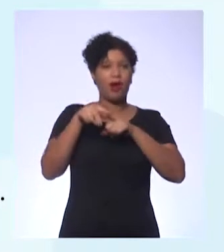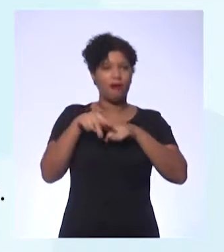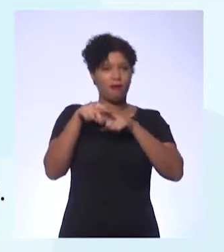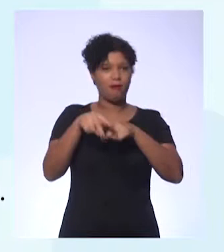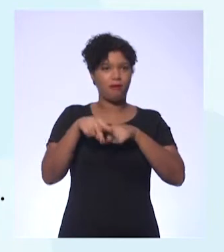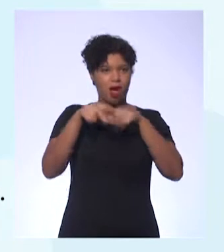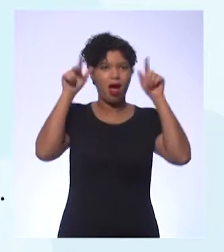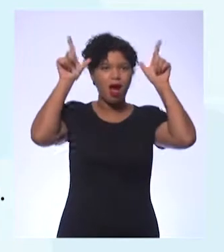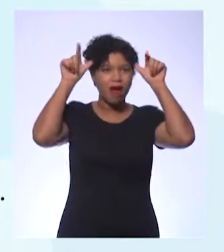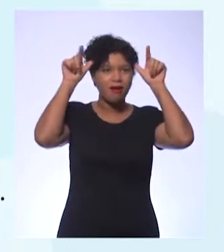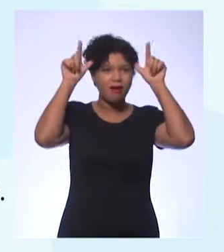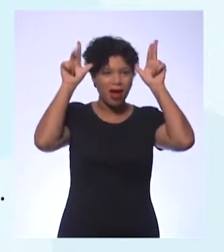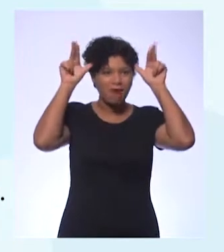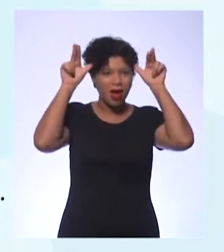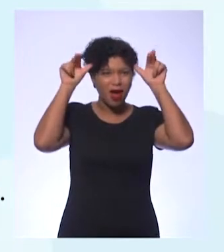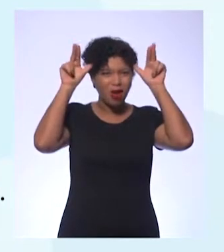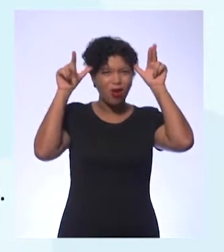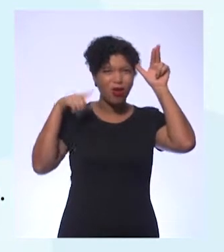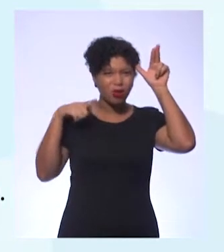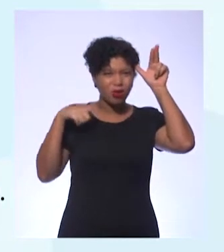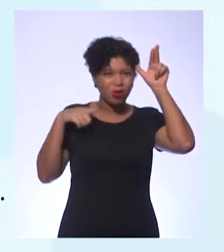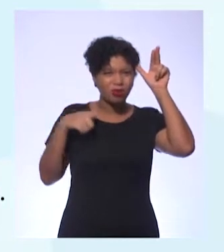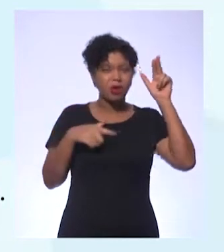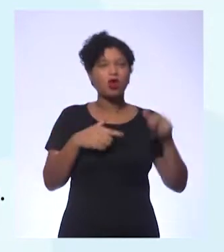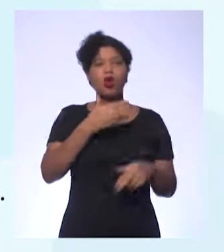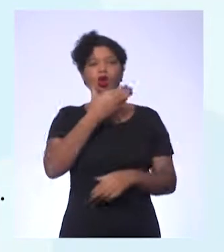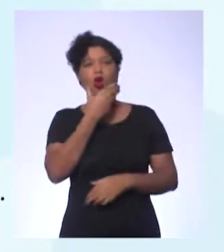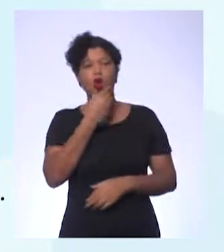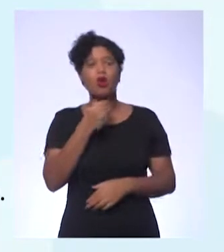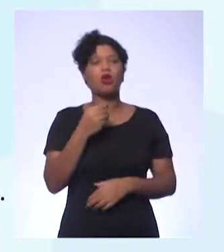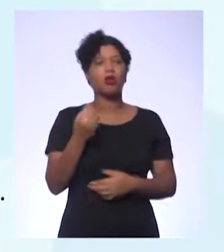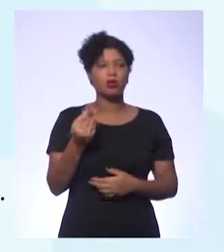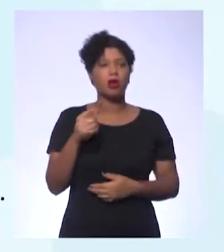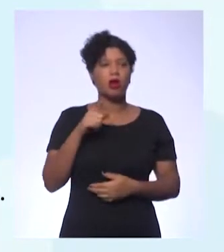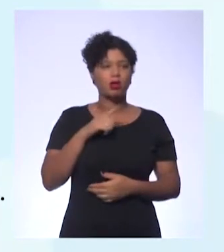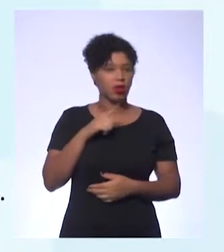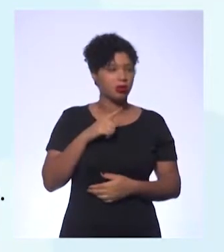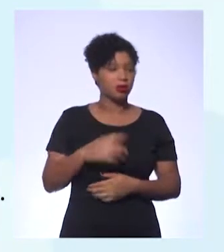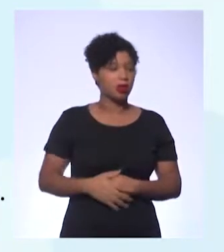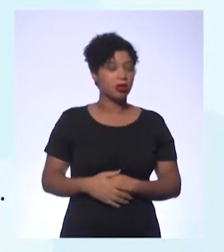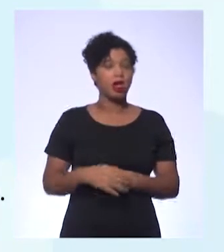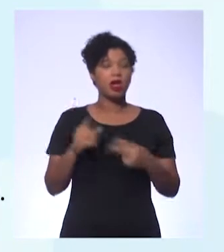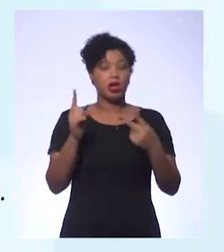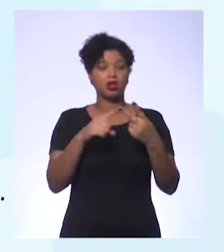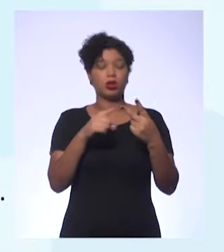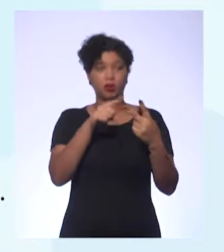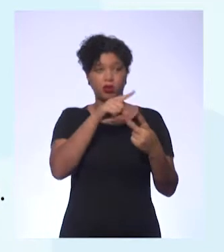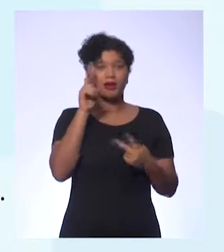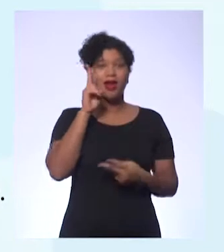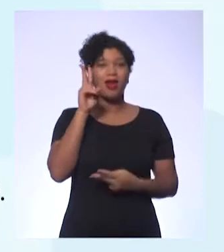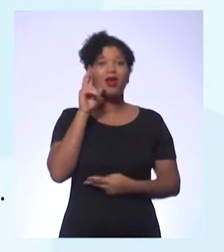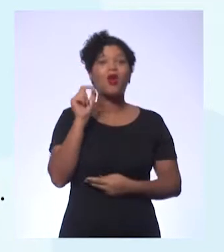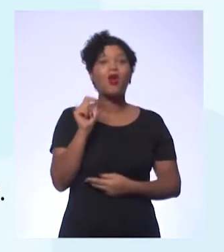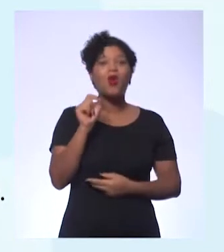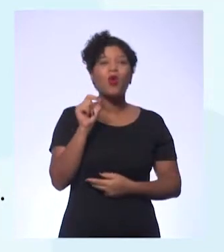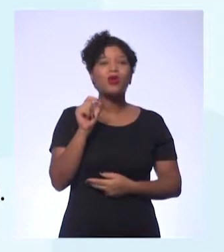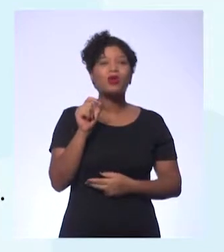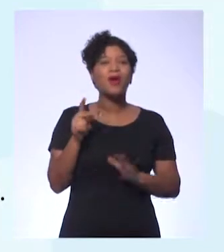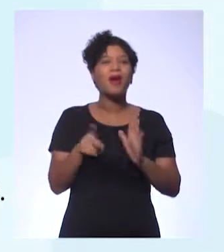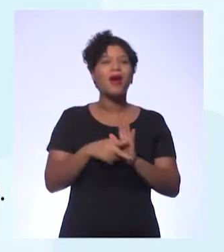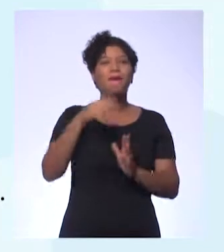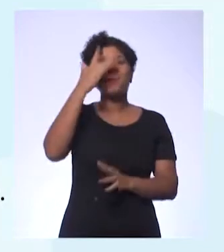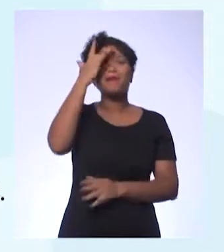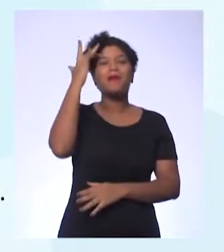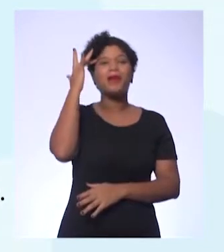né? E aí as respostas que vieram para a gente, principalmente pela segunda imagem, é lembrar do aventureiro,